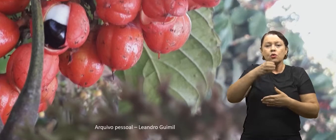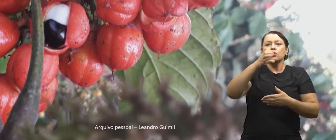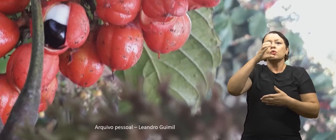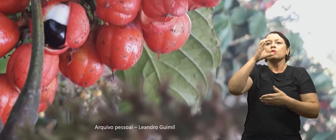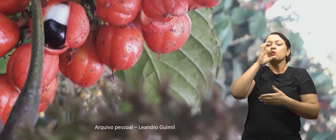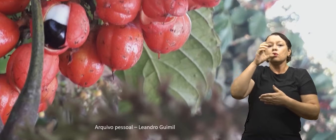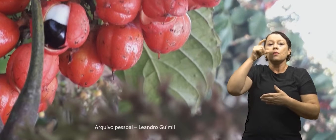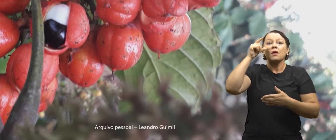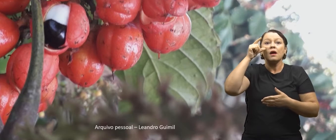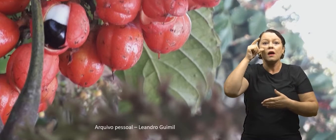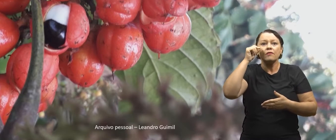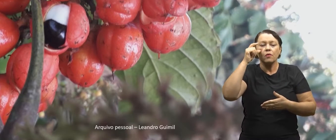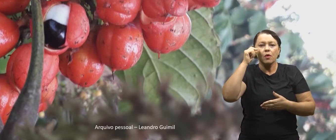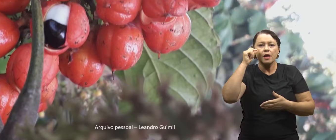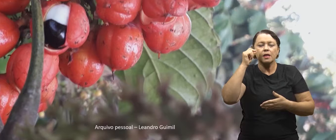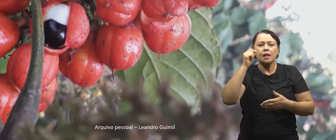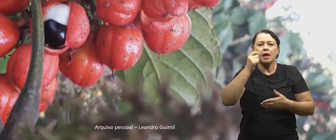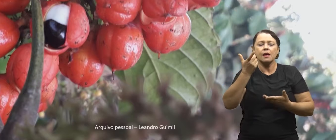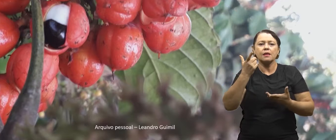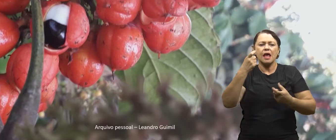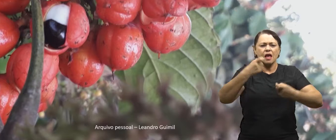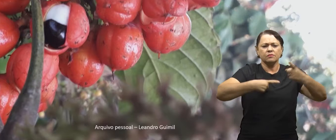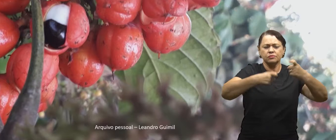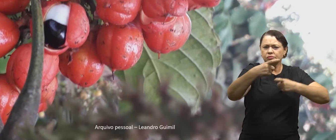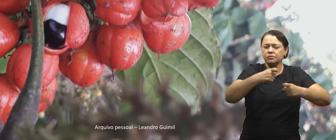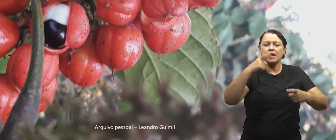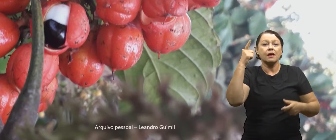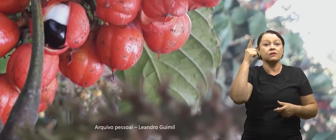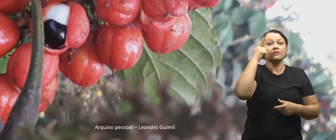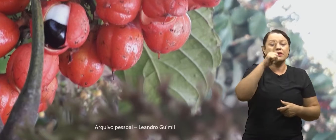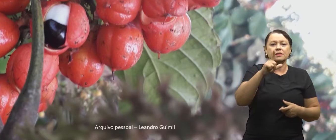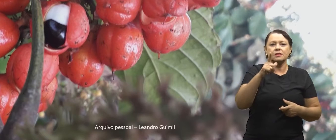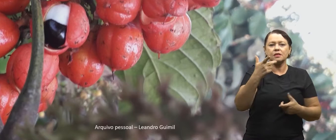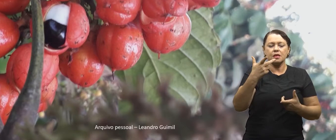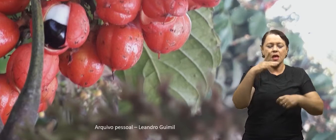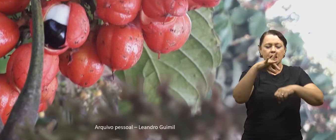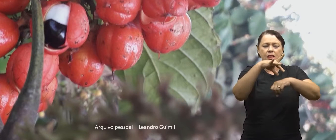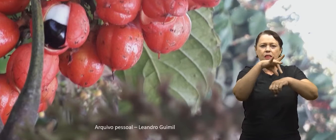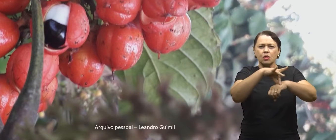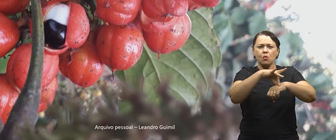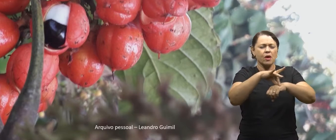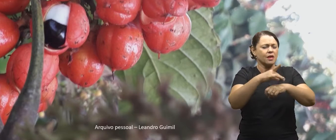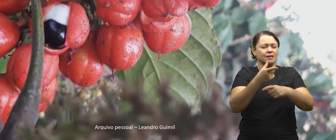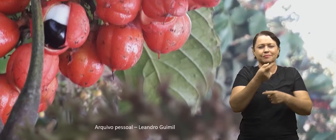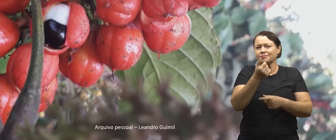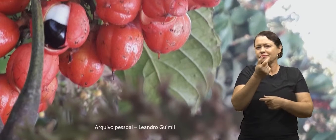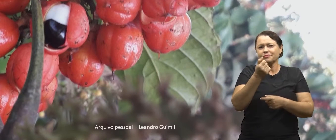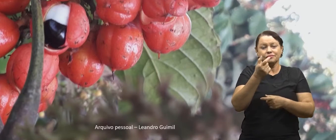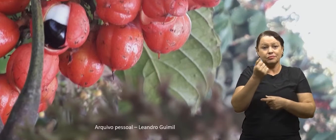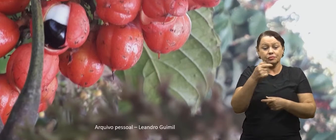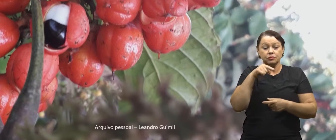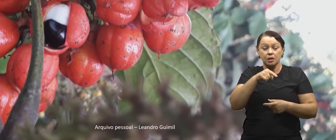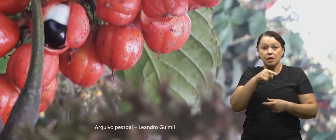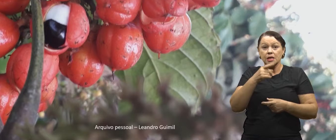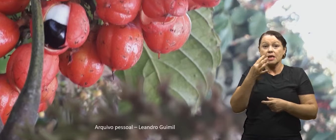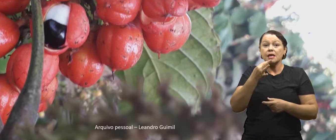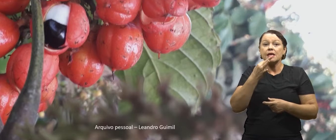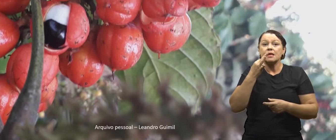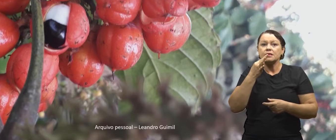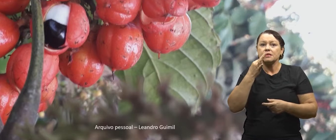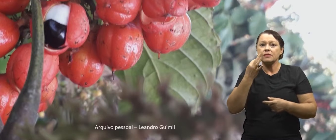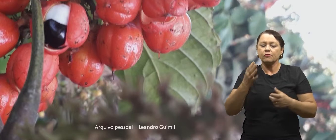venciam as guerras, as pescas eram fartas e as doenças eram raras. O fruto trouxe muito progresso para a